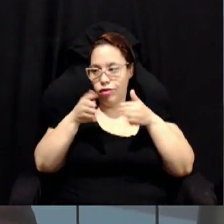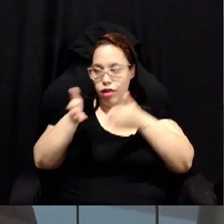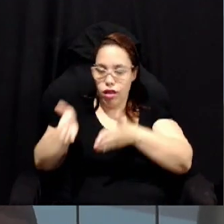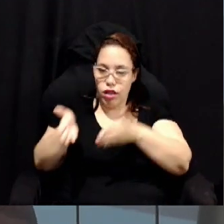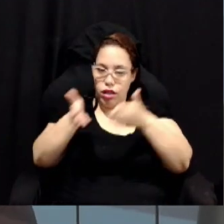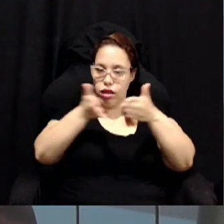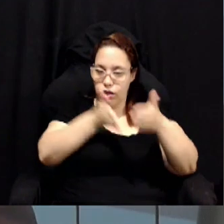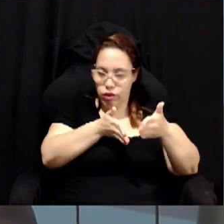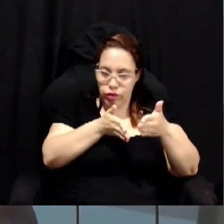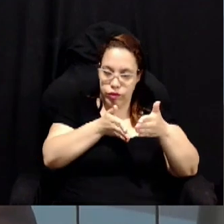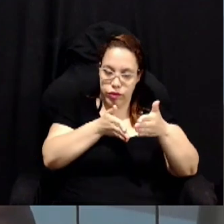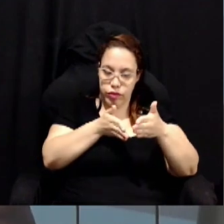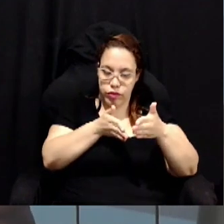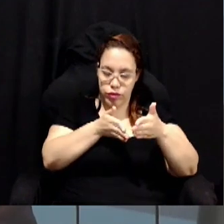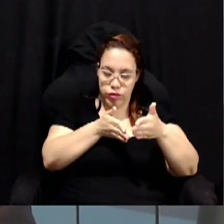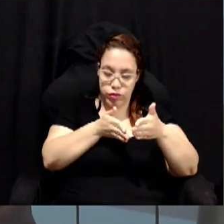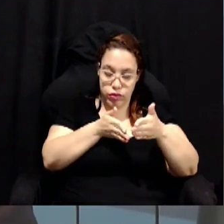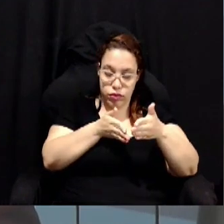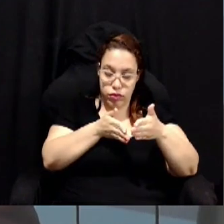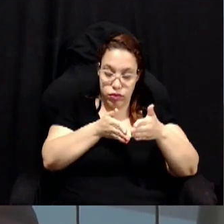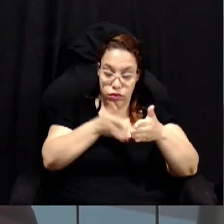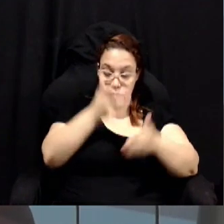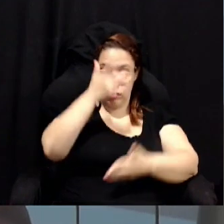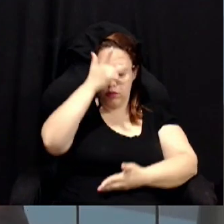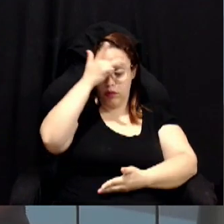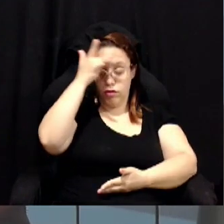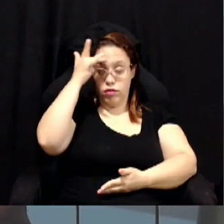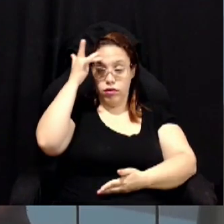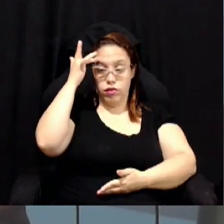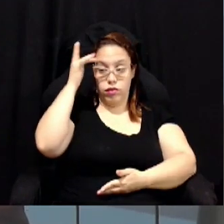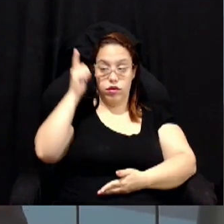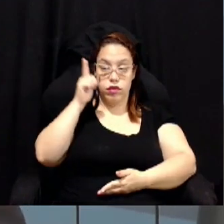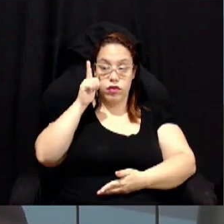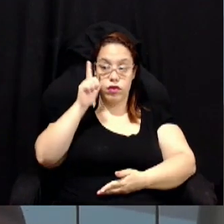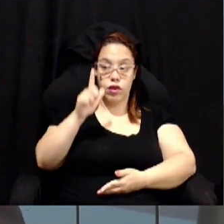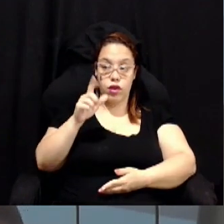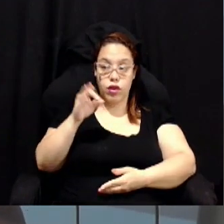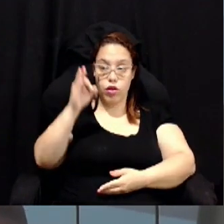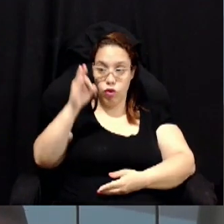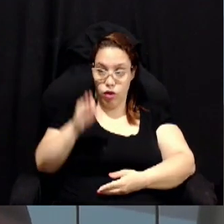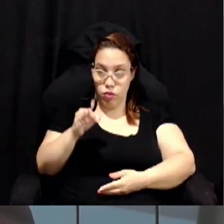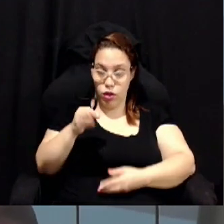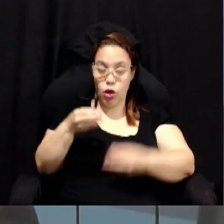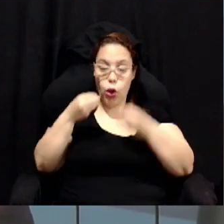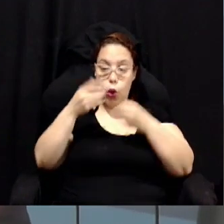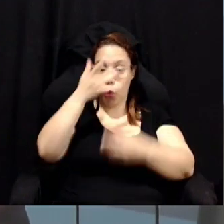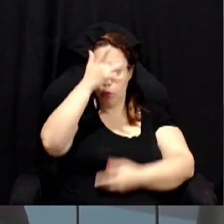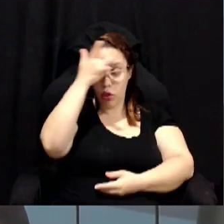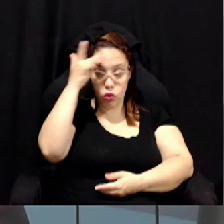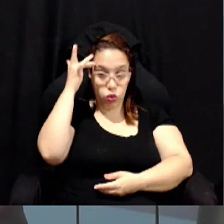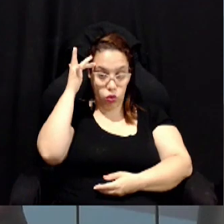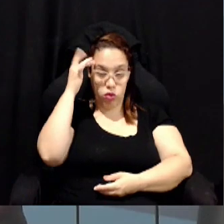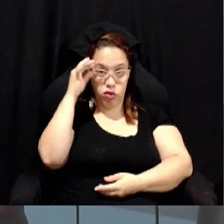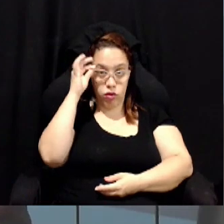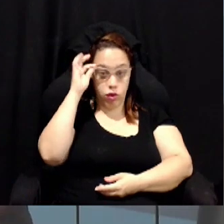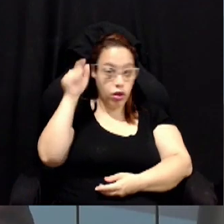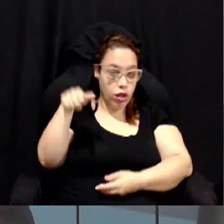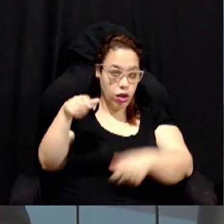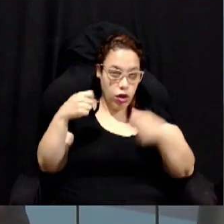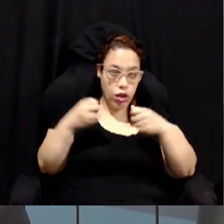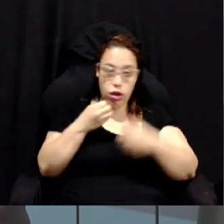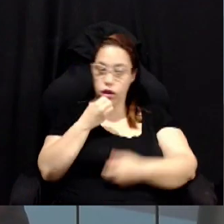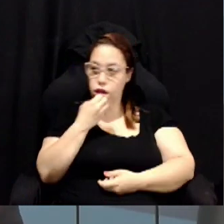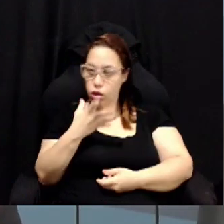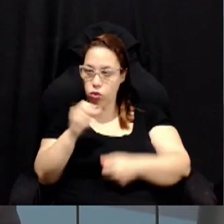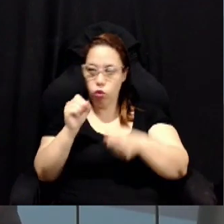deles como pessoas, a gente conseguir afirmar eles como pessoas naquilo que eles são bons em fazer, naquilo